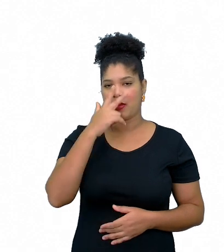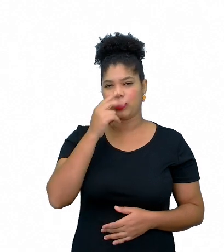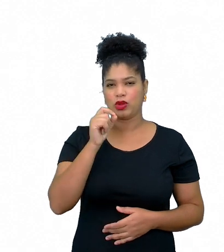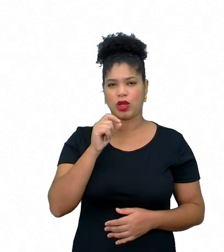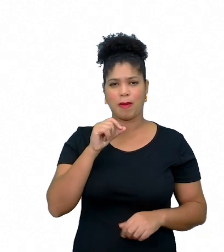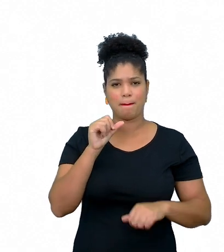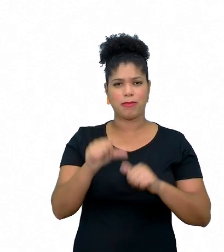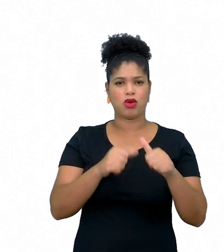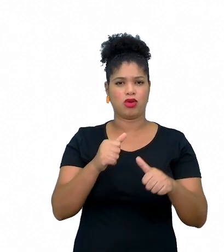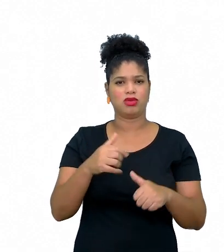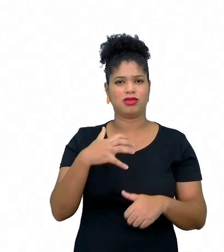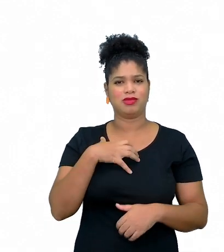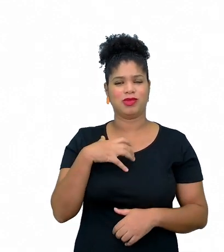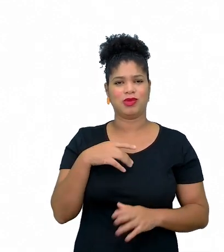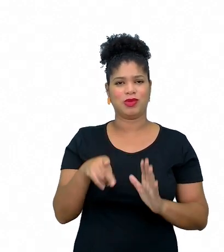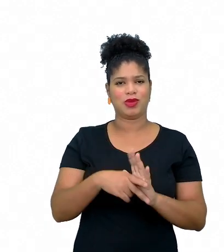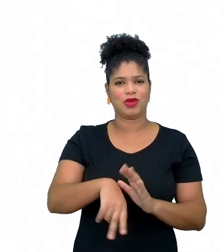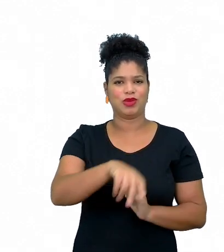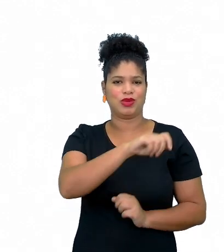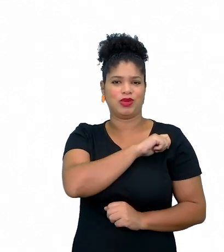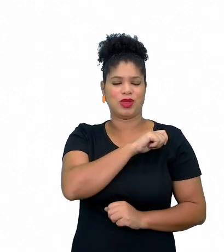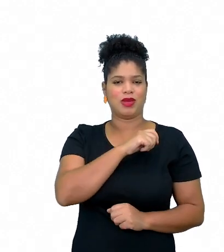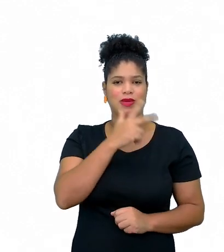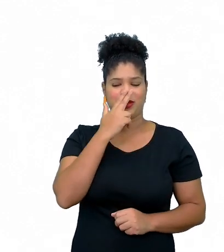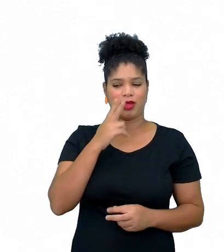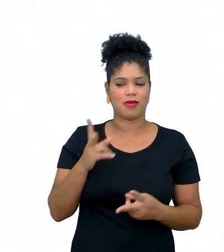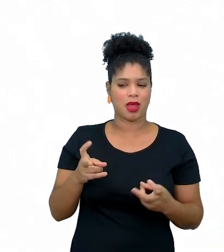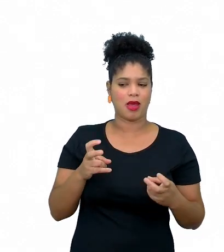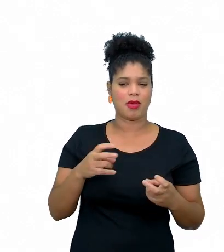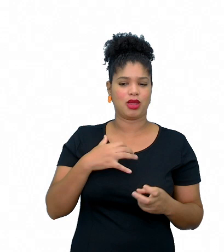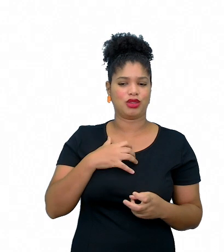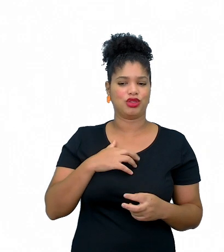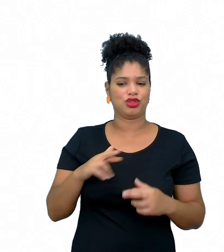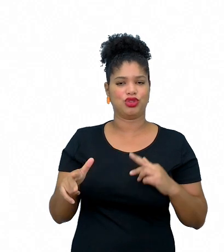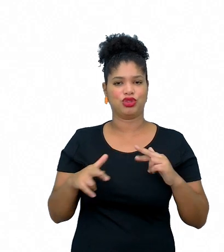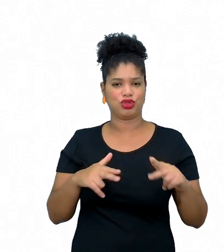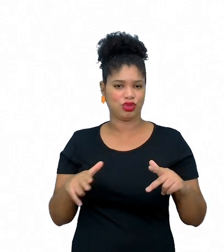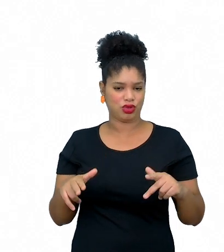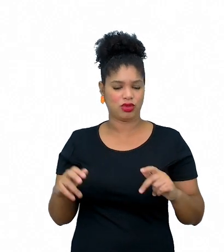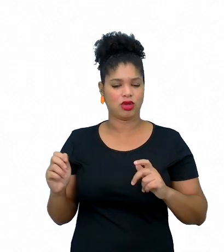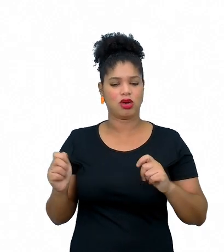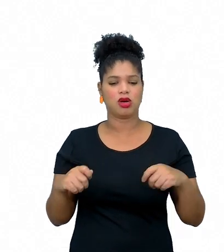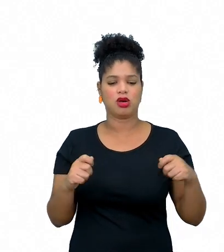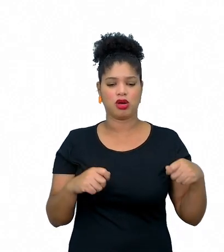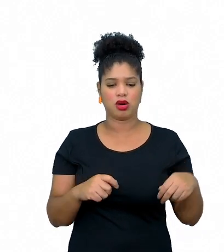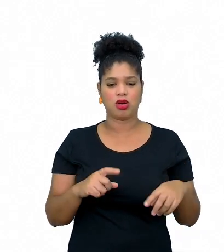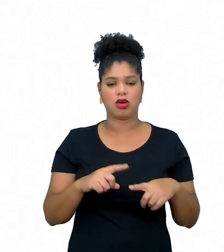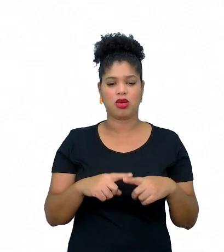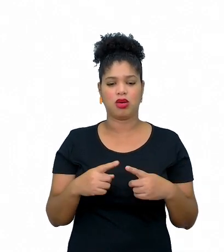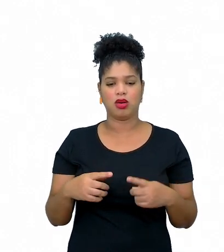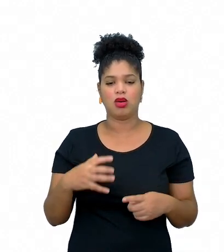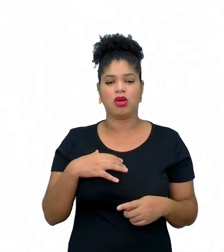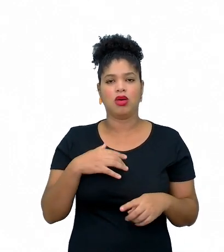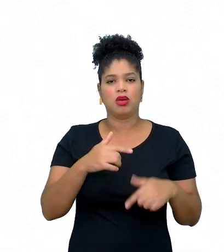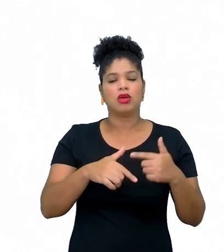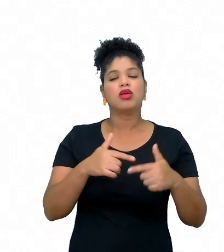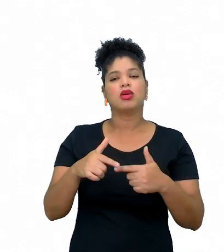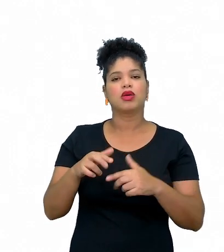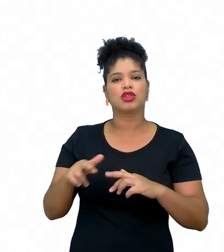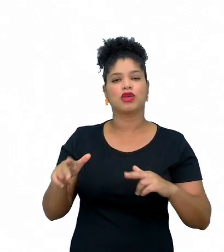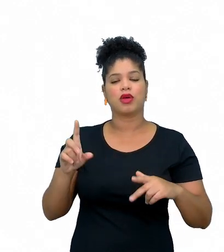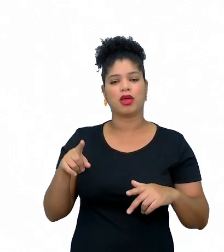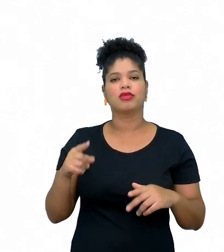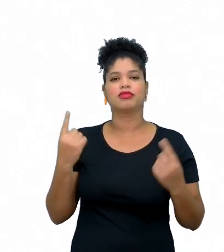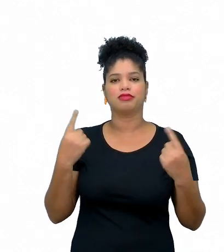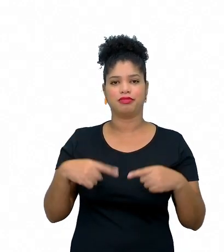modifica o olhar do aluno. Ele percebe que ele está trabalhando diferente, e esse perceber, esse ato de trabalhar diferente é um